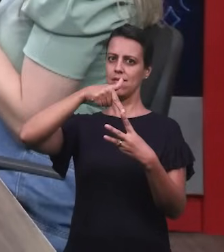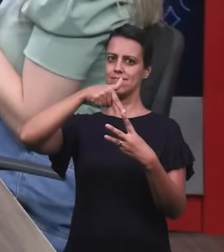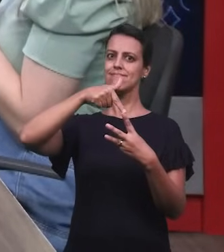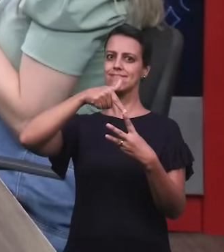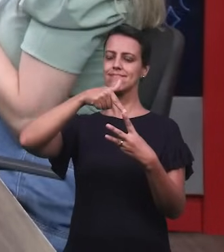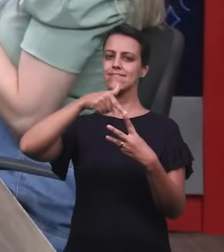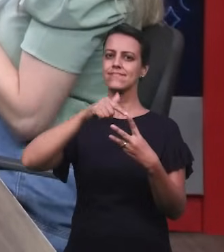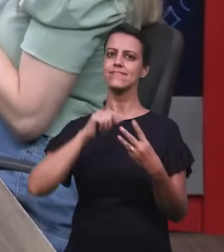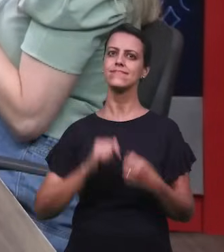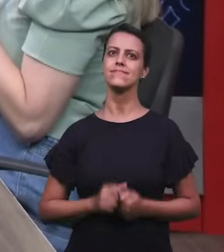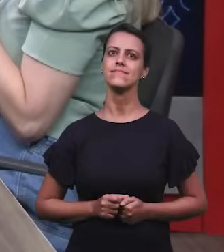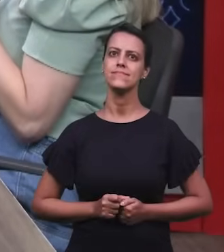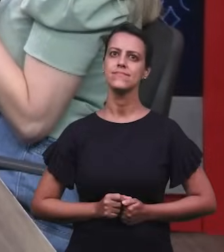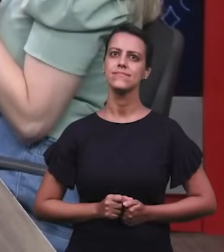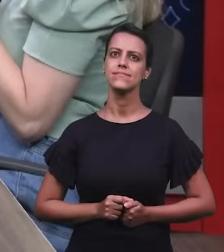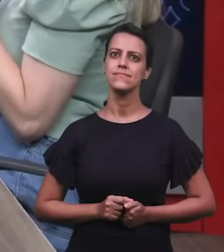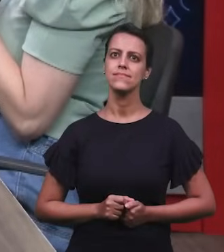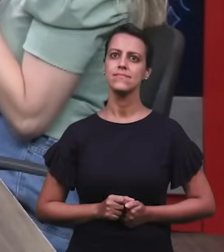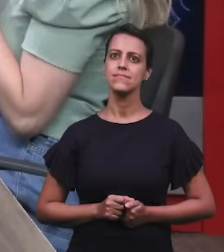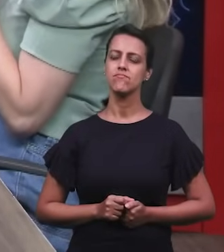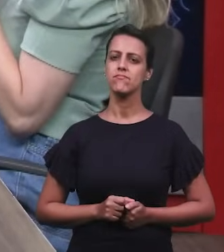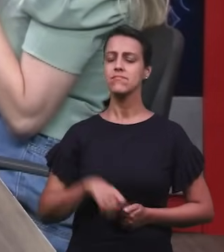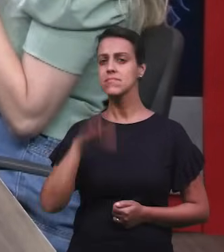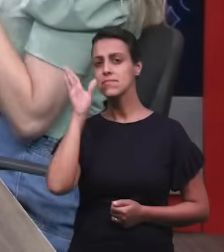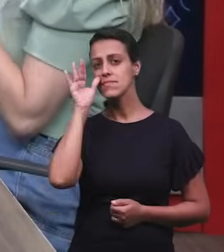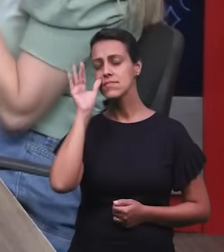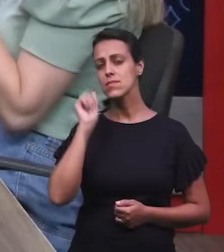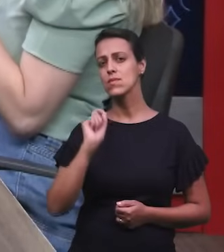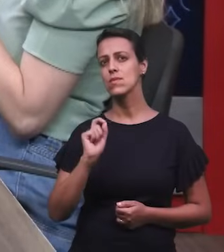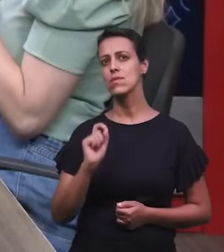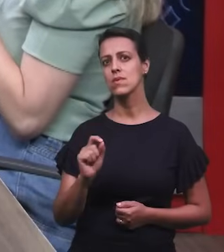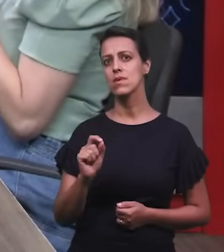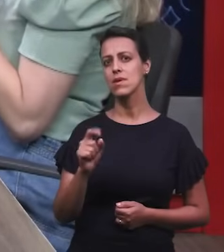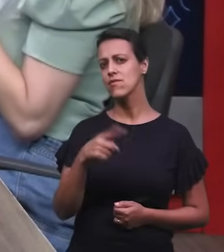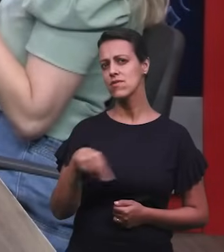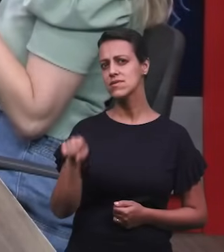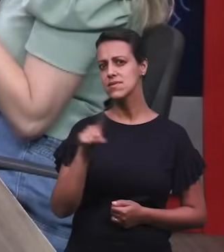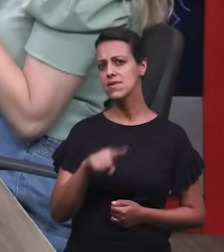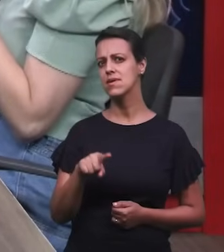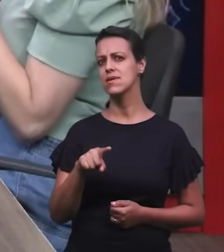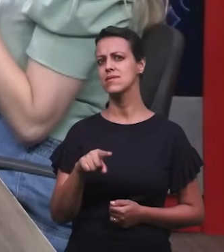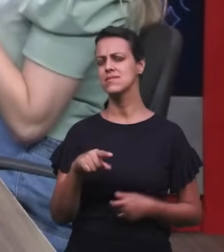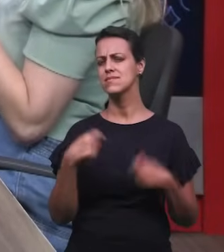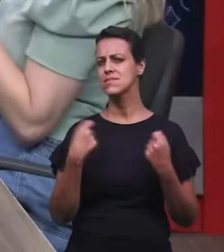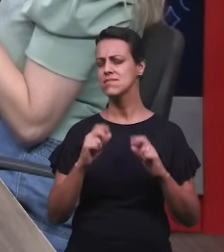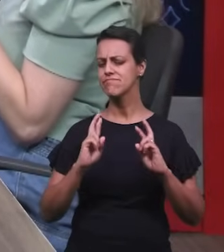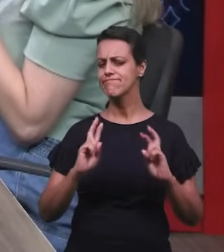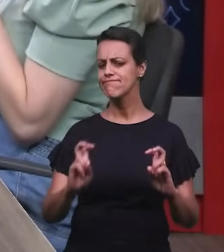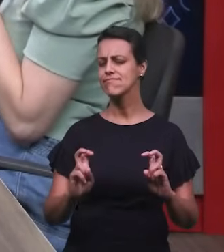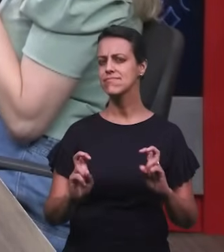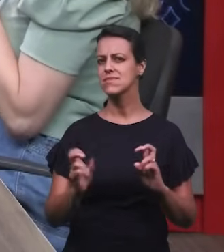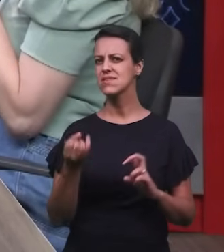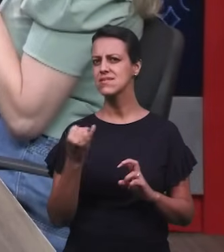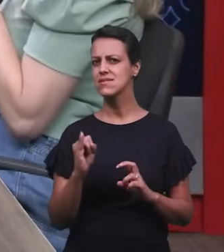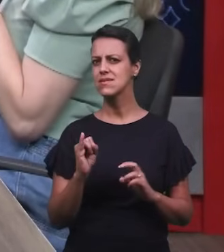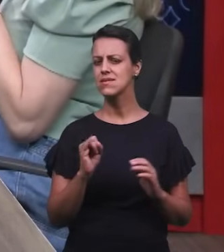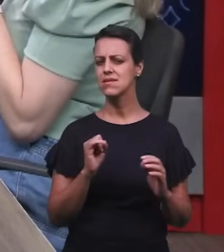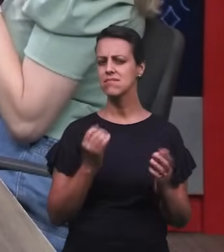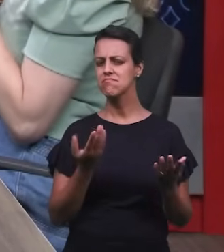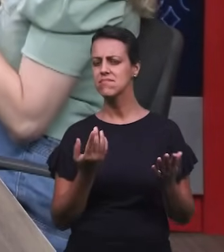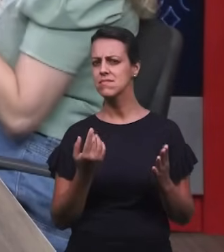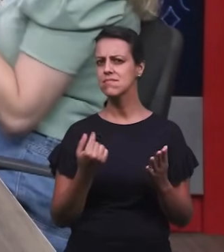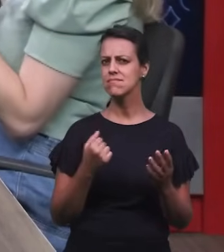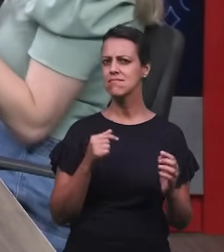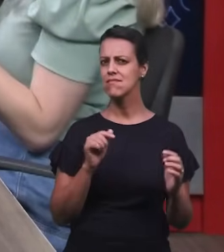cada um deles. E é interessante que os irmãos, assim que ouvirem, percebam se identificam mais com